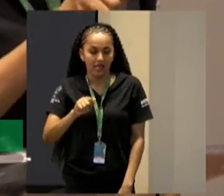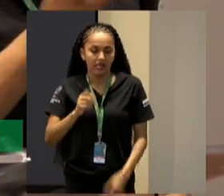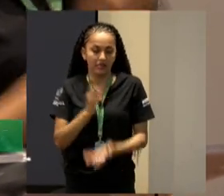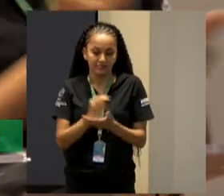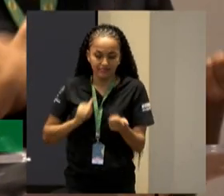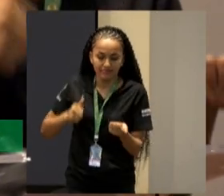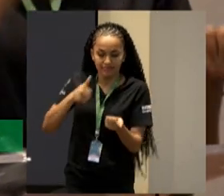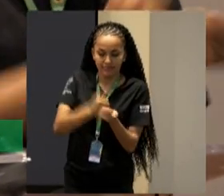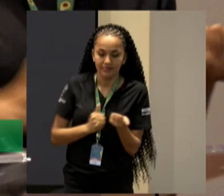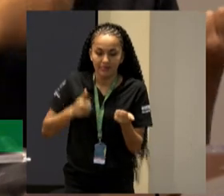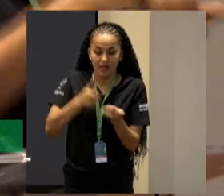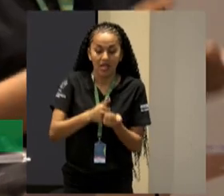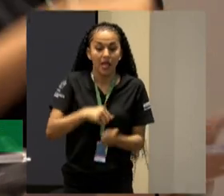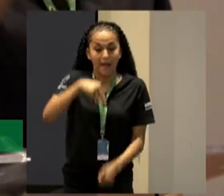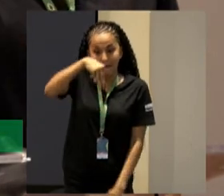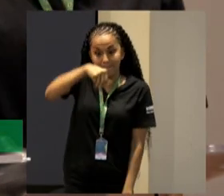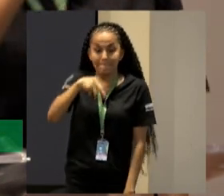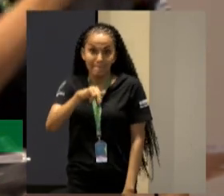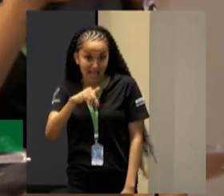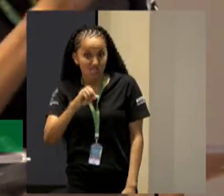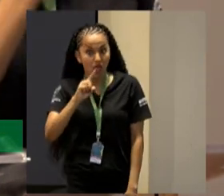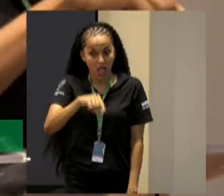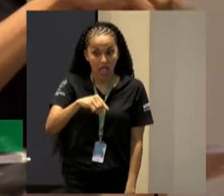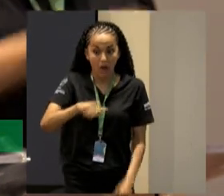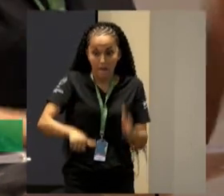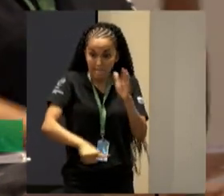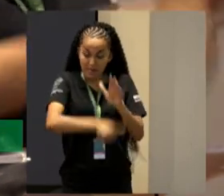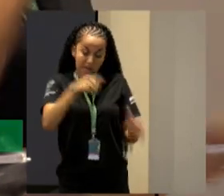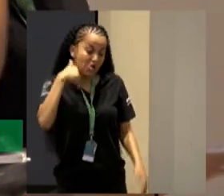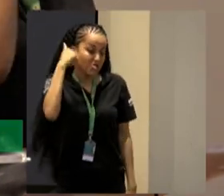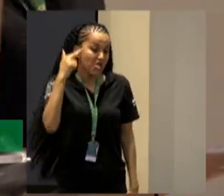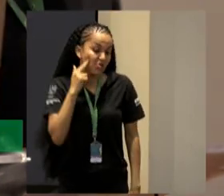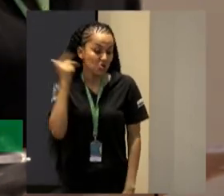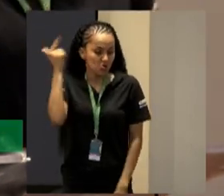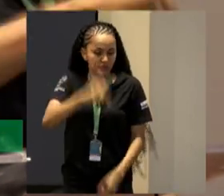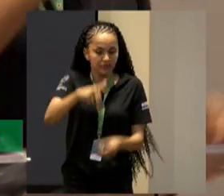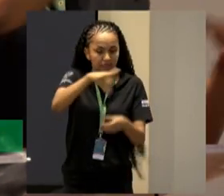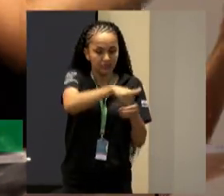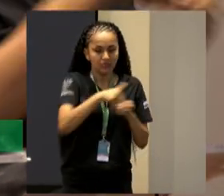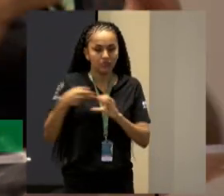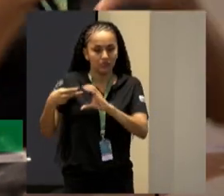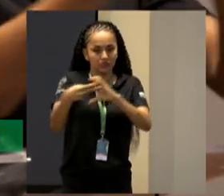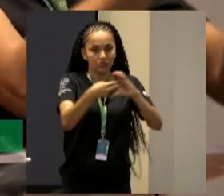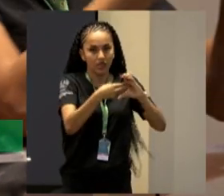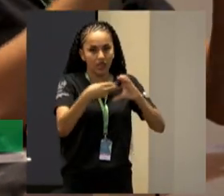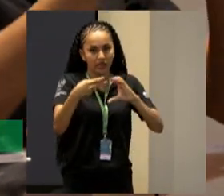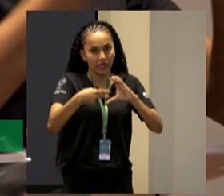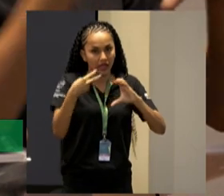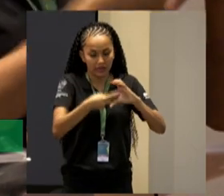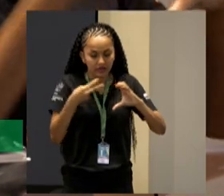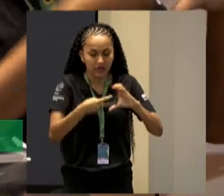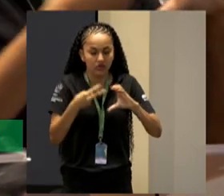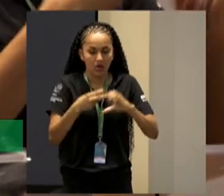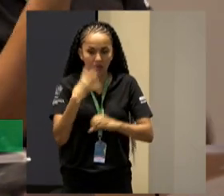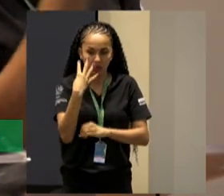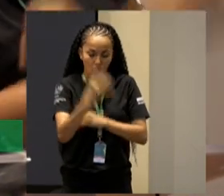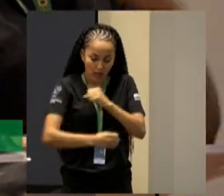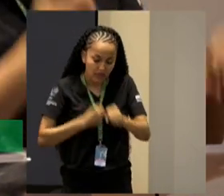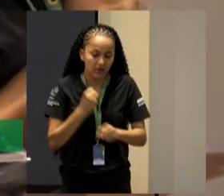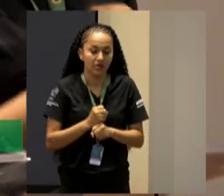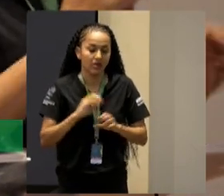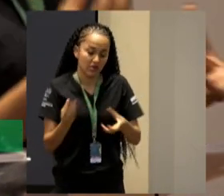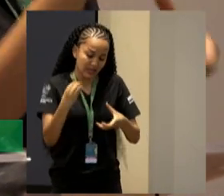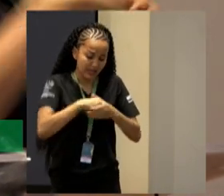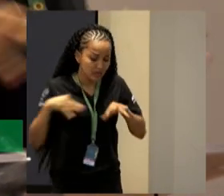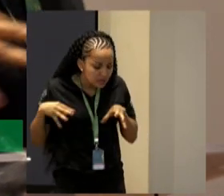suplentes. Márcio é o primeiro negro eleito para um mandato completo por 4 anos. Assim sendo,